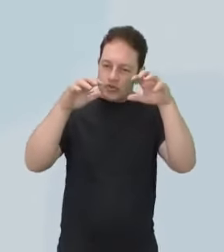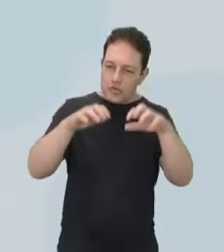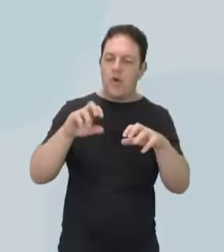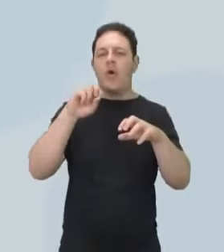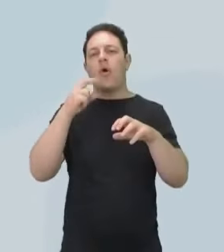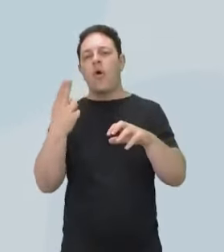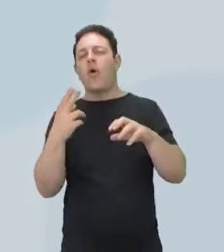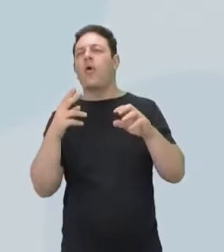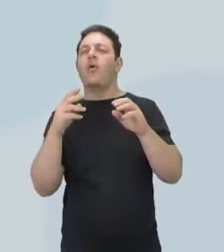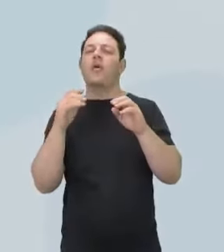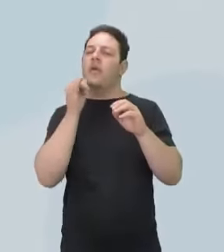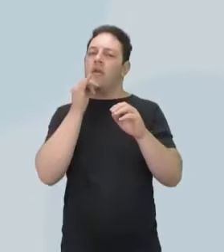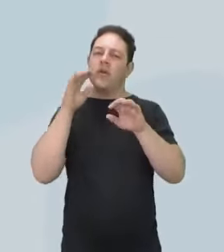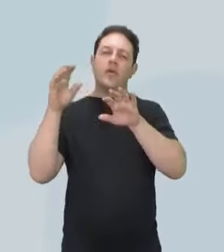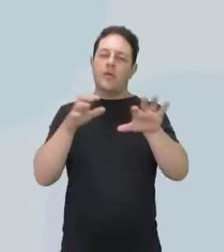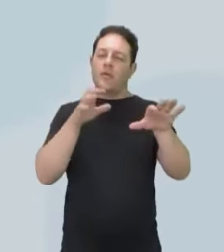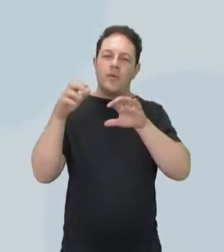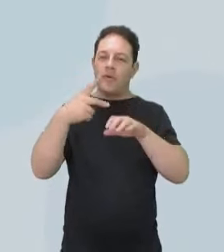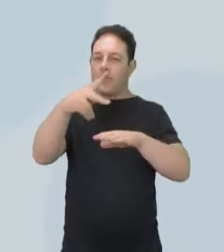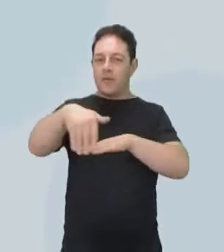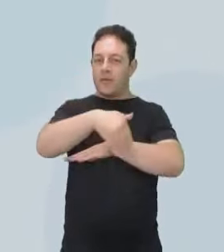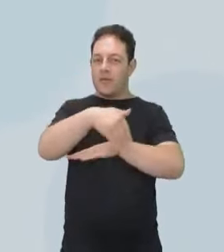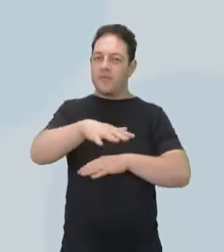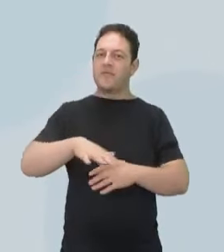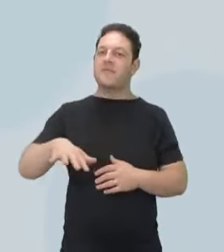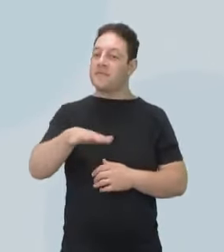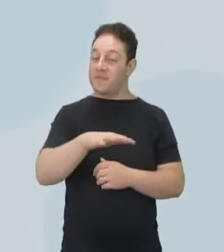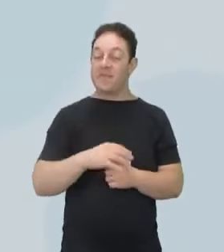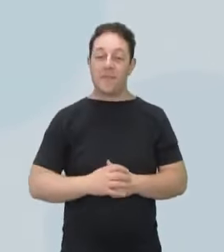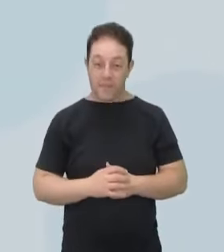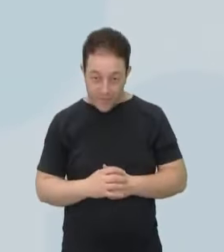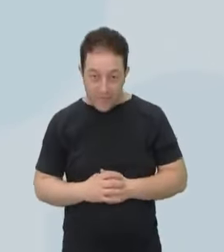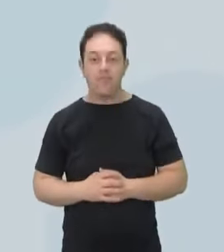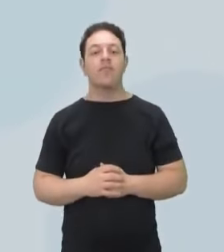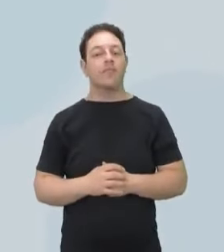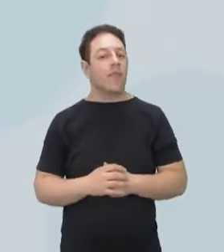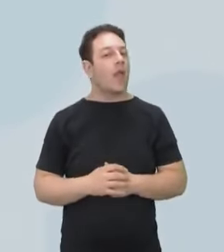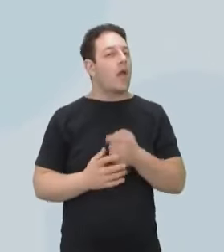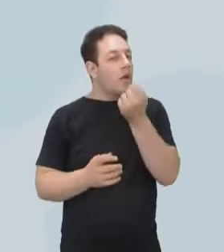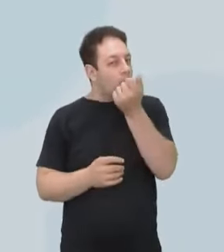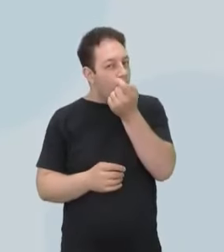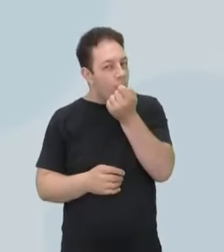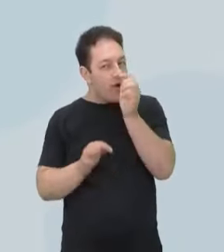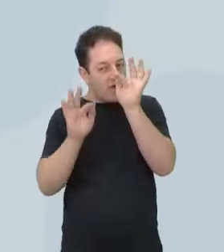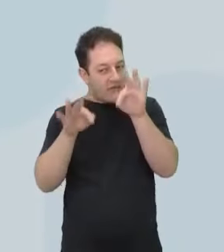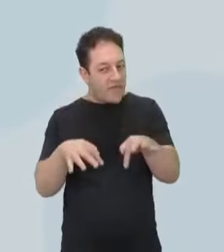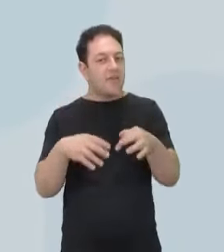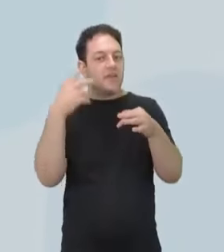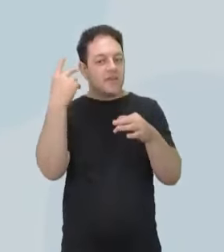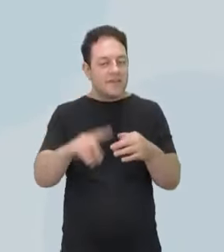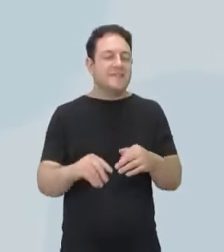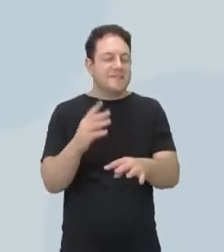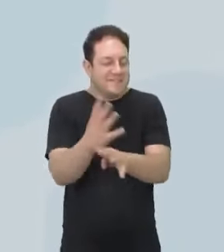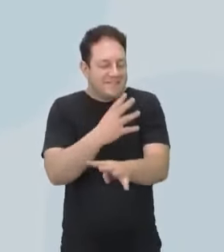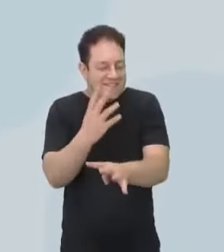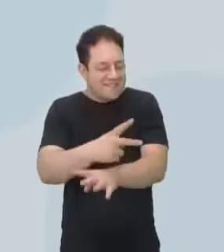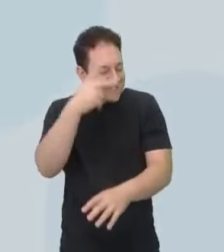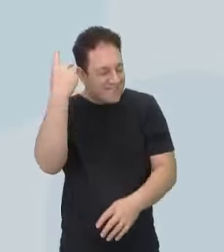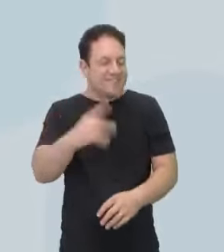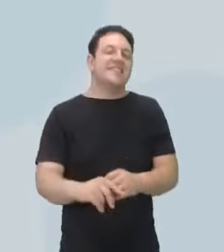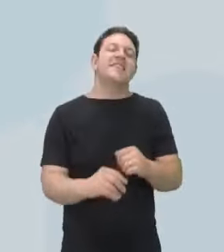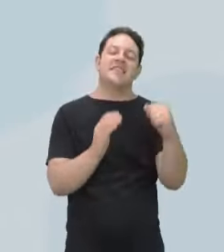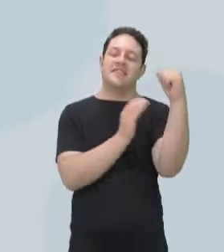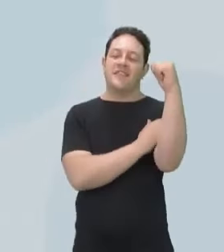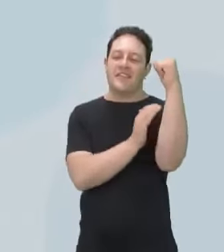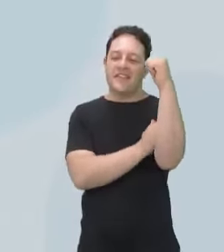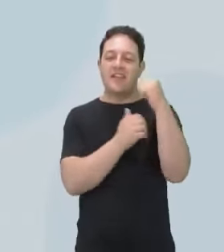mesmo estiagem para o seu CEP. Perfeito. Okay? Pessoal, estamos quase acabando. Vamos lá, força! Né? Então,